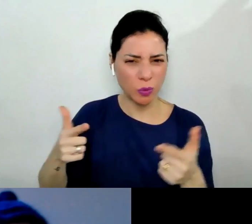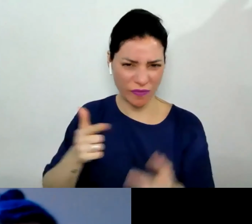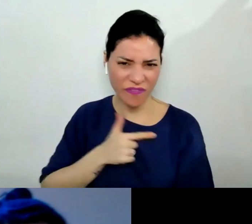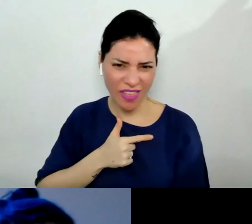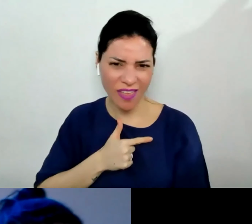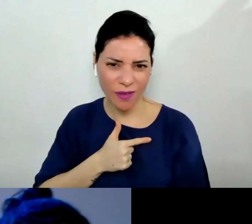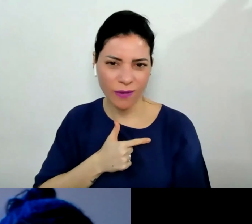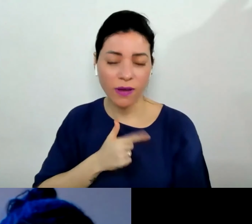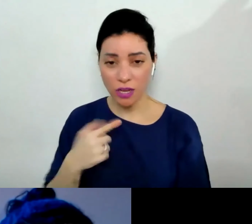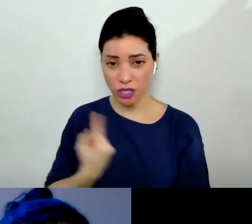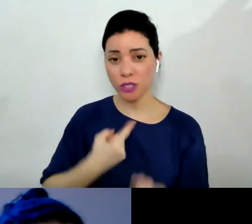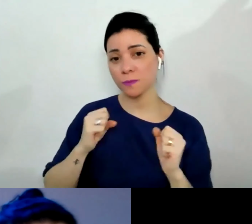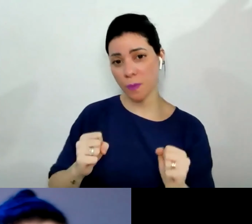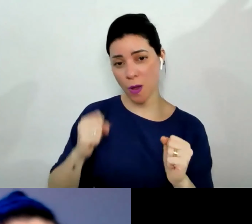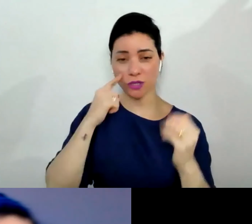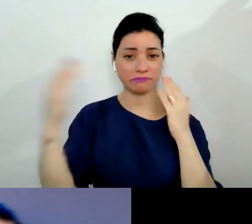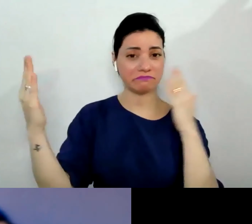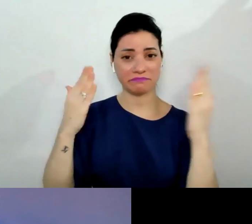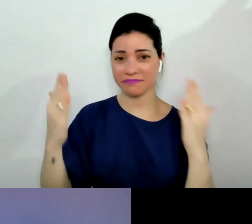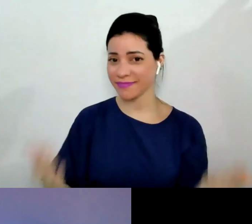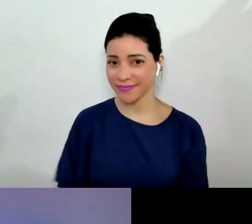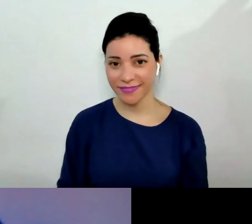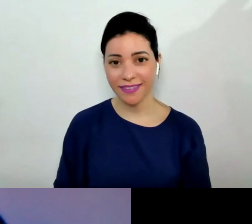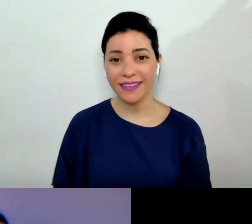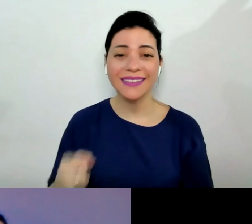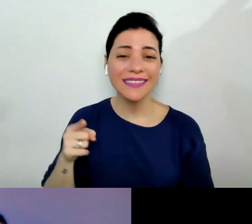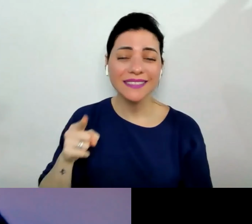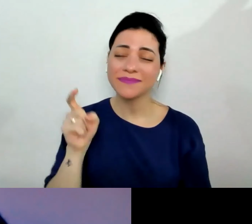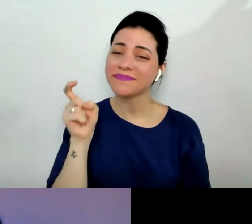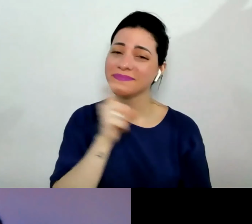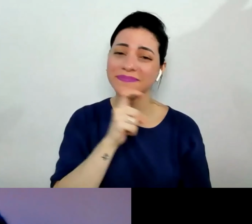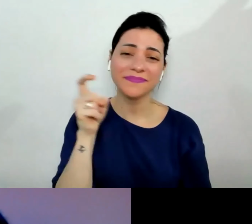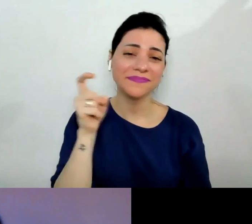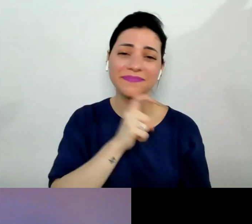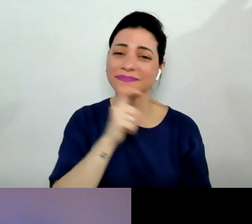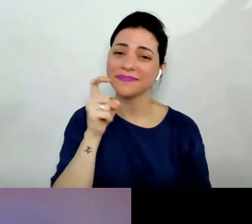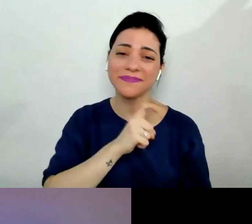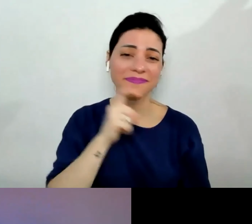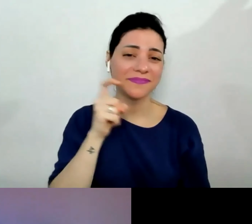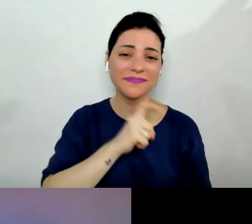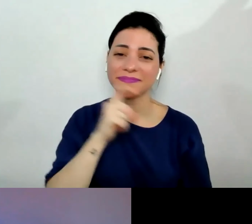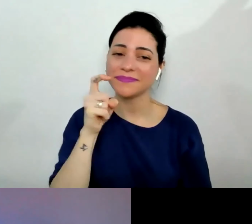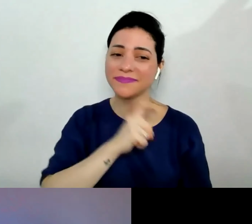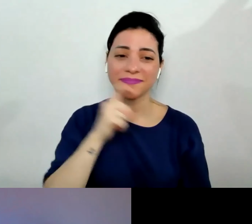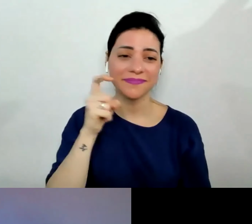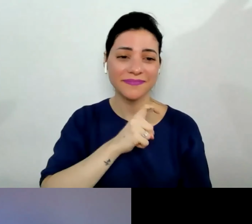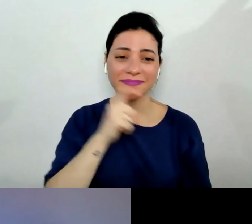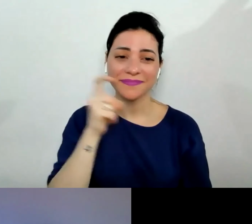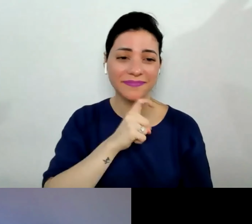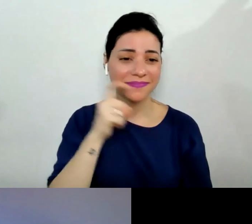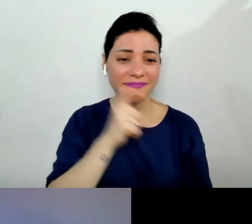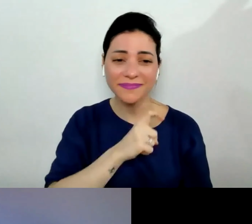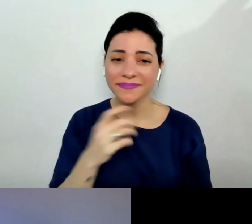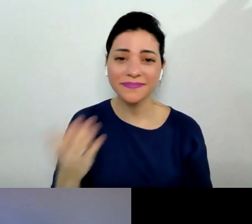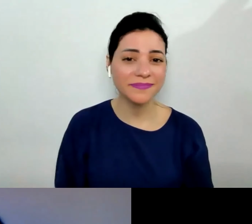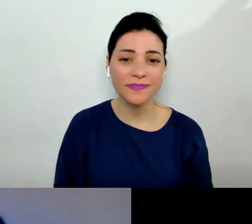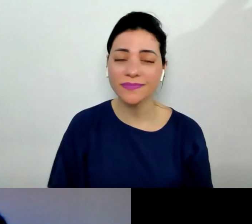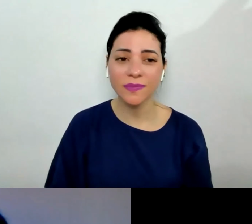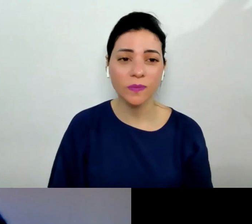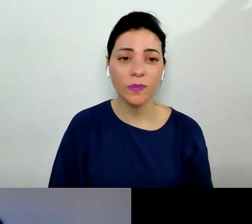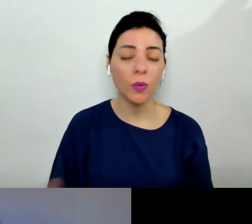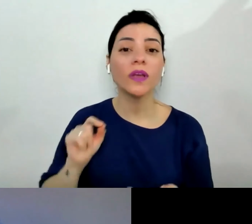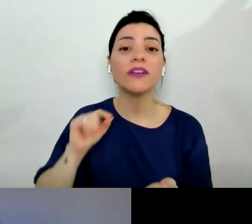com essa questão isso é tão lenda urbana mas tão lenda urbana que tipo é o que que acontece o